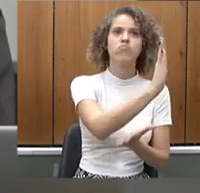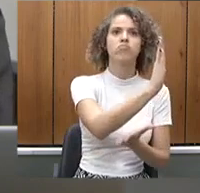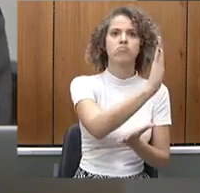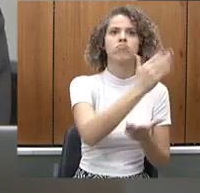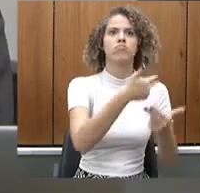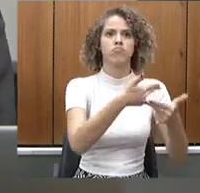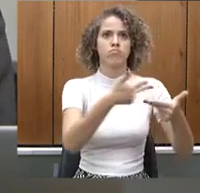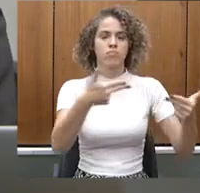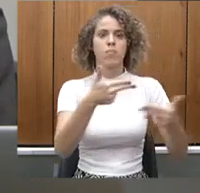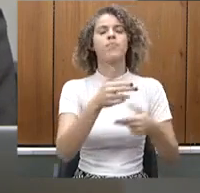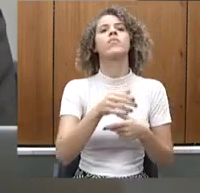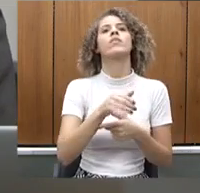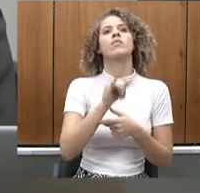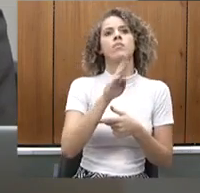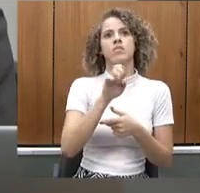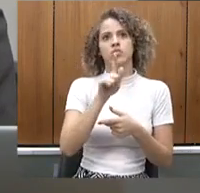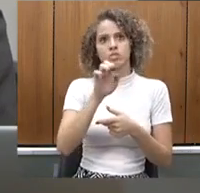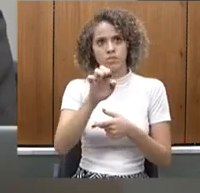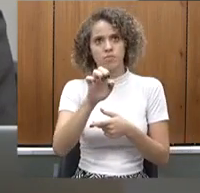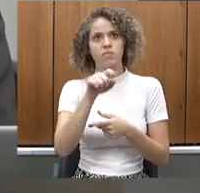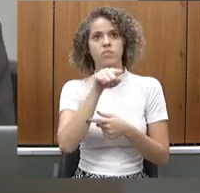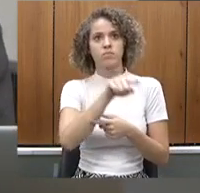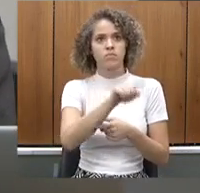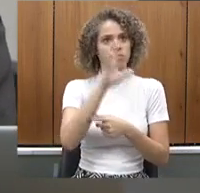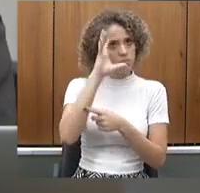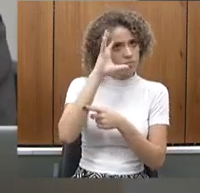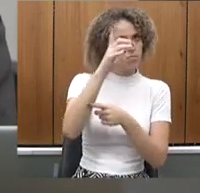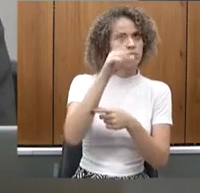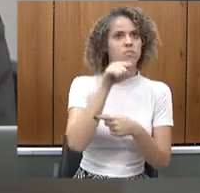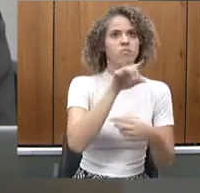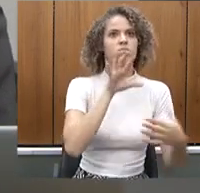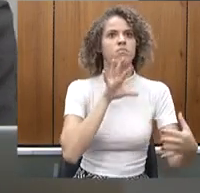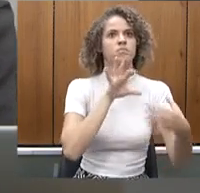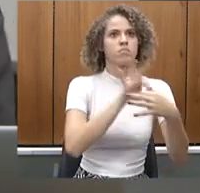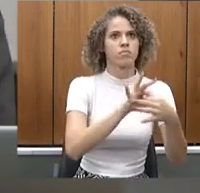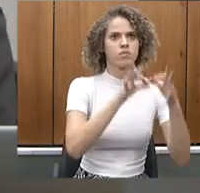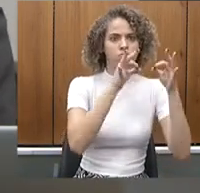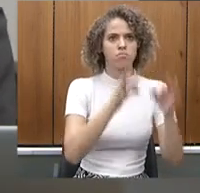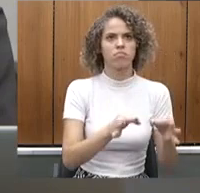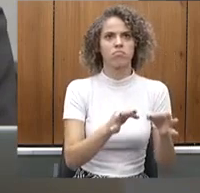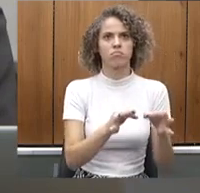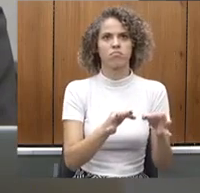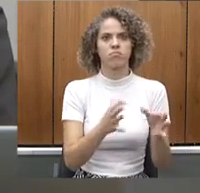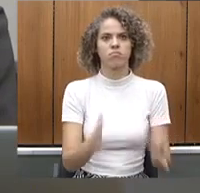concursos para pmg pelo que entende que as reposições tem sido de forma oportuna